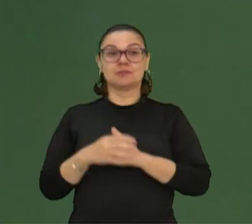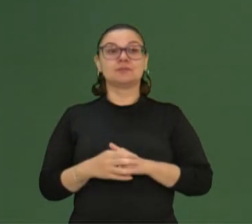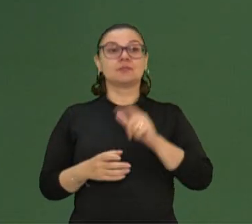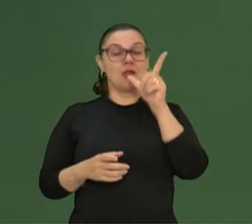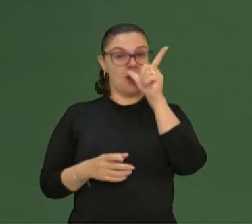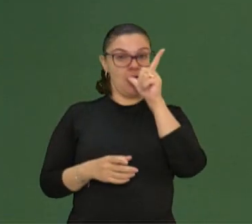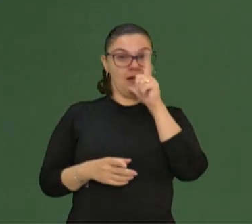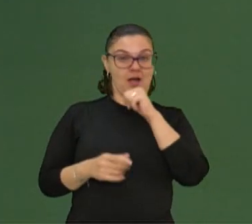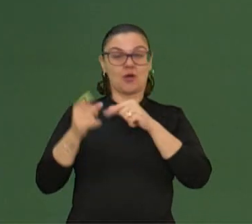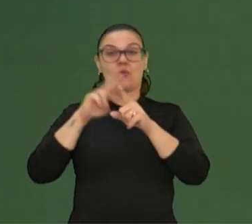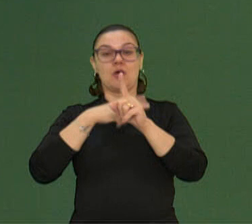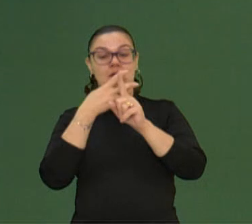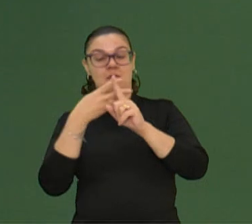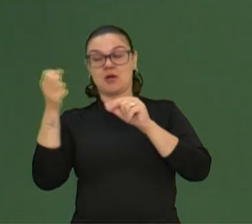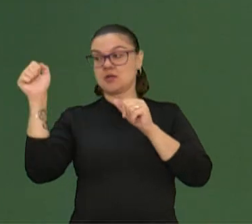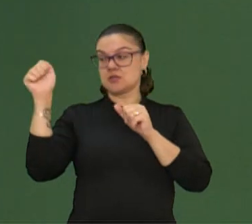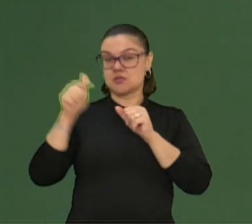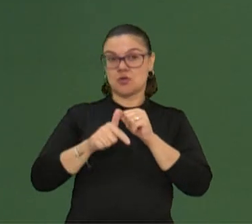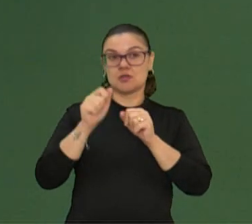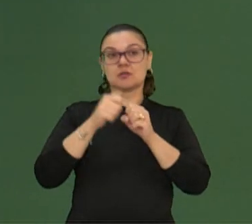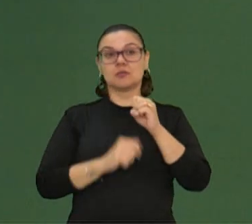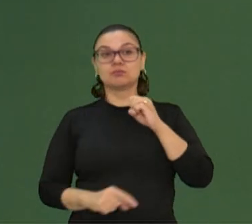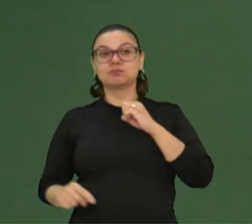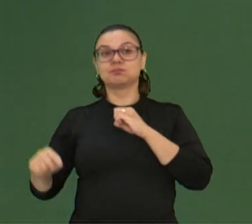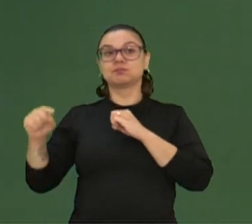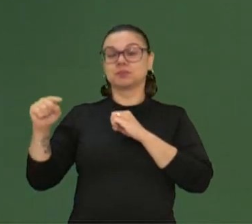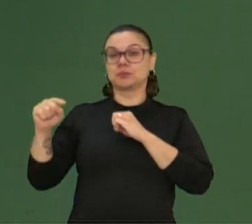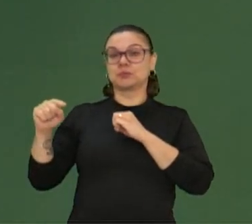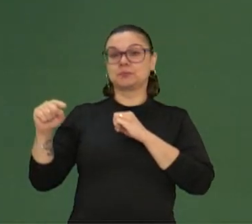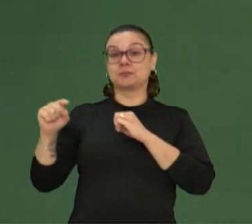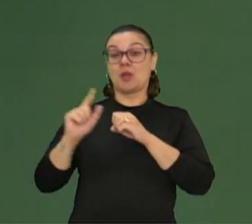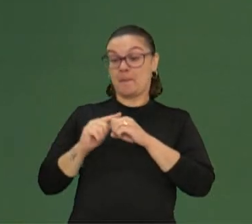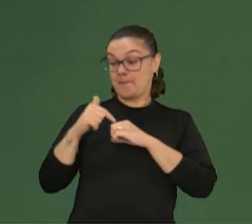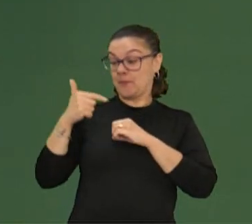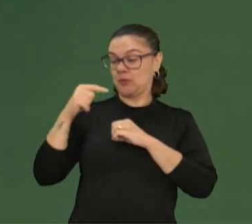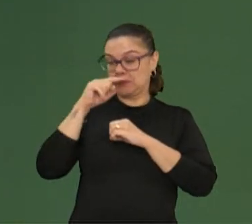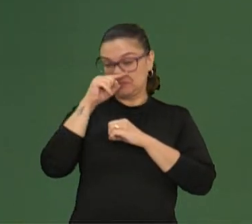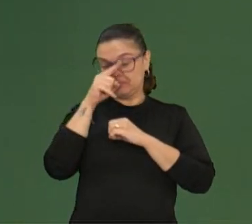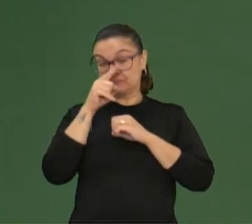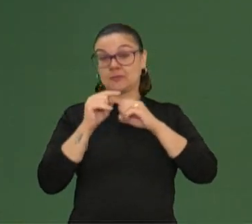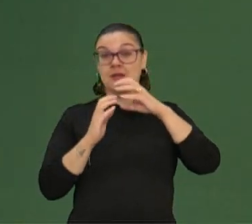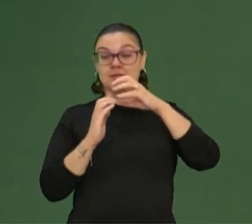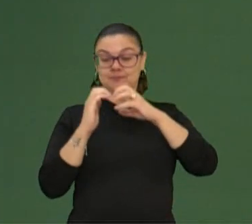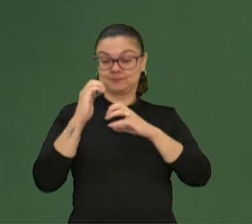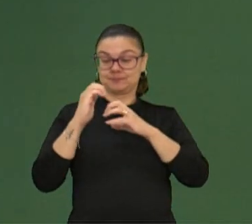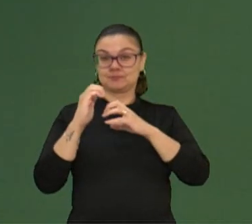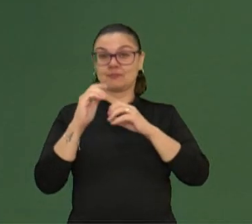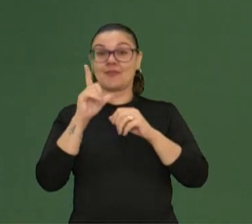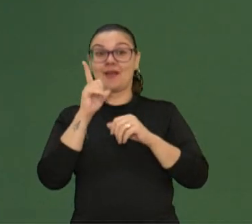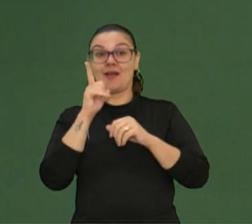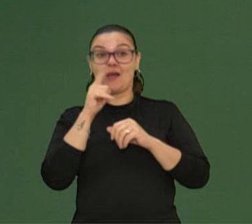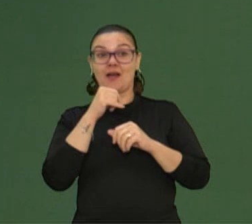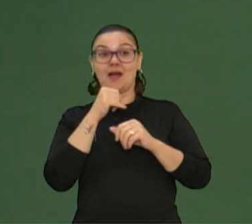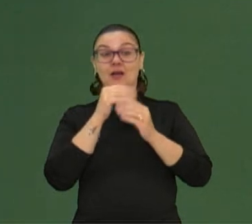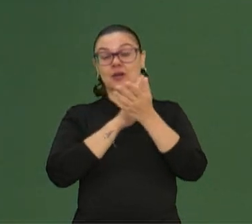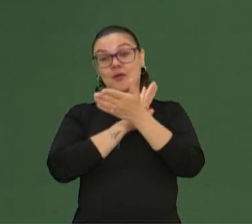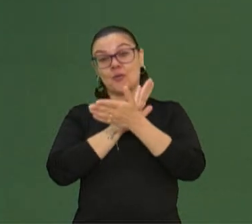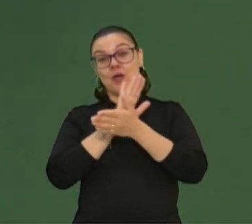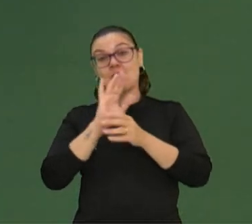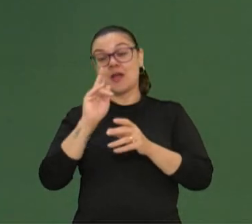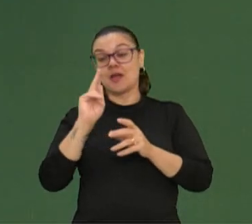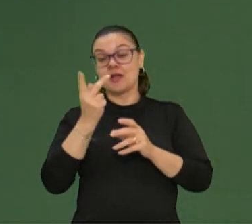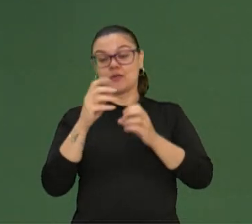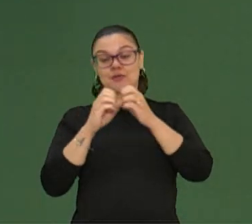água mais luz faz pular um elétron. Quando esse elétron pula, ele desestabiliza a molécula de água e o hidrogênio